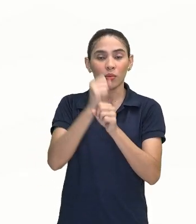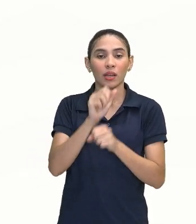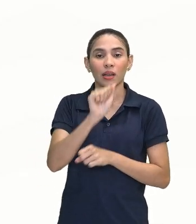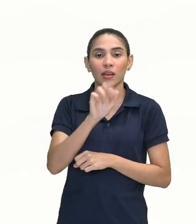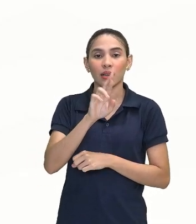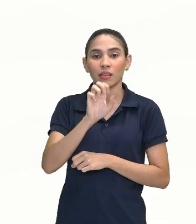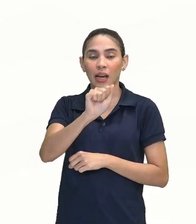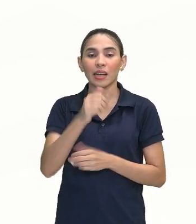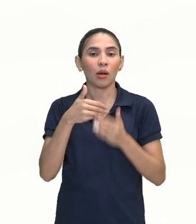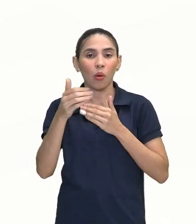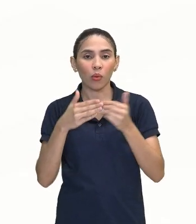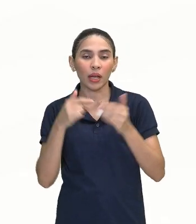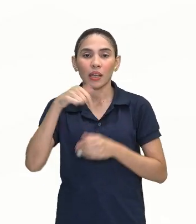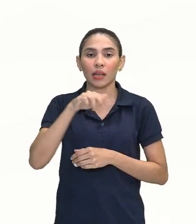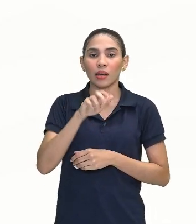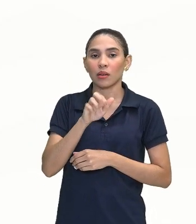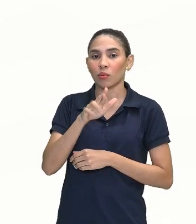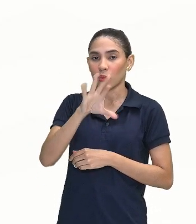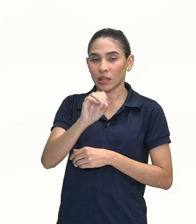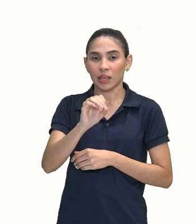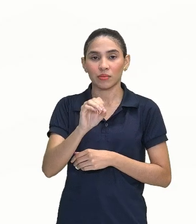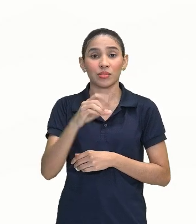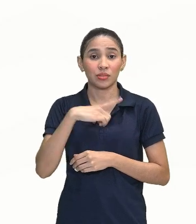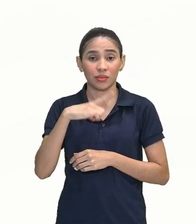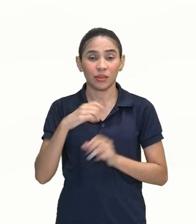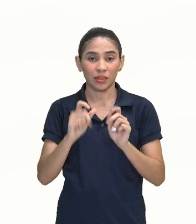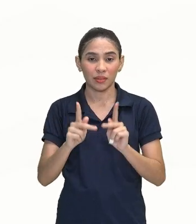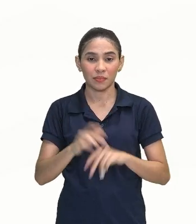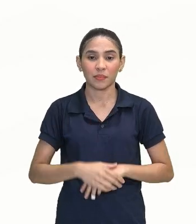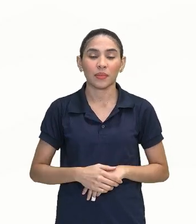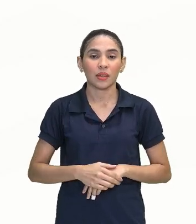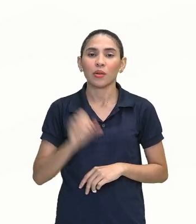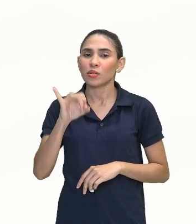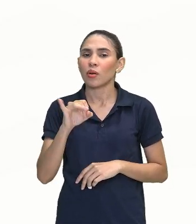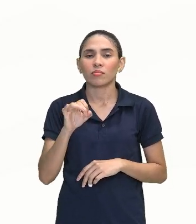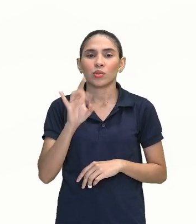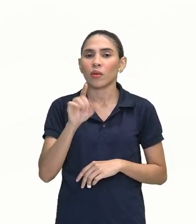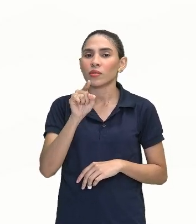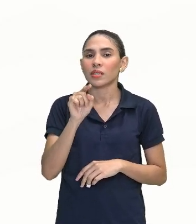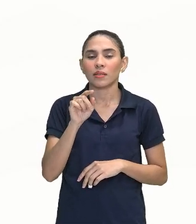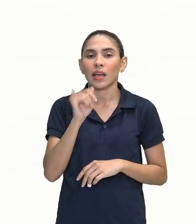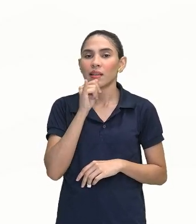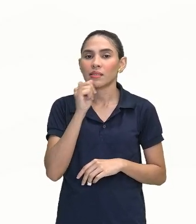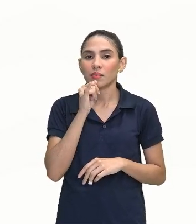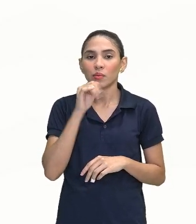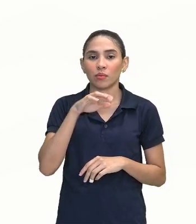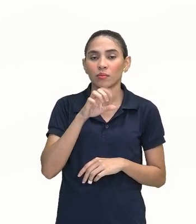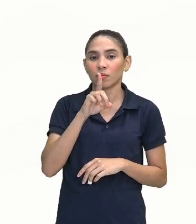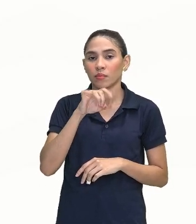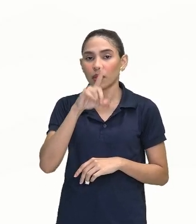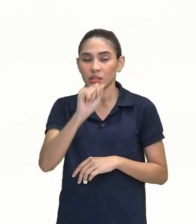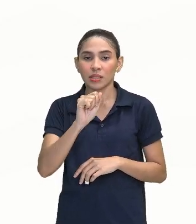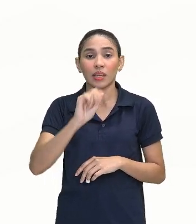de qualquer quadrado que você tiver em suas mãos, tá bom? Basta você pegar, então, a medida do lado e